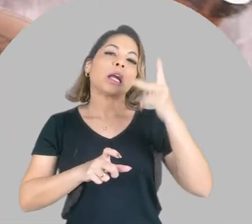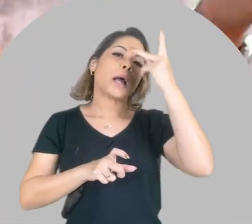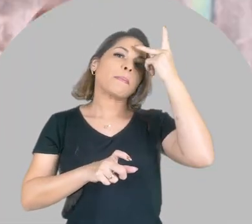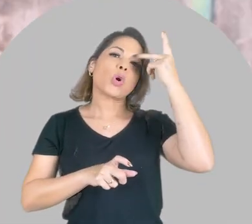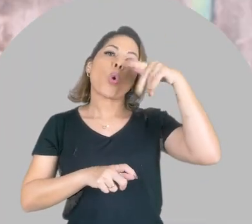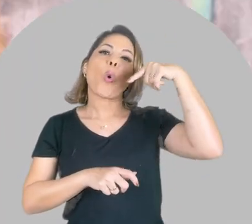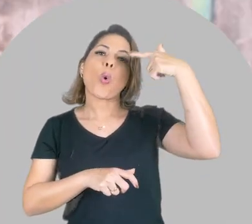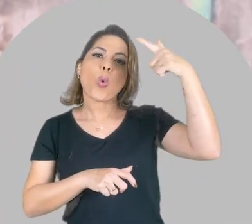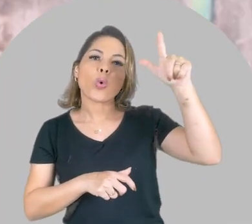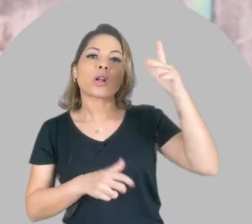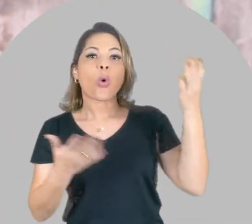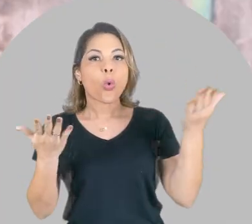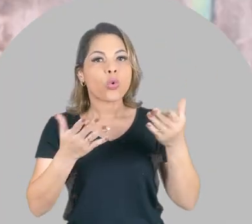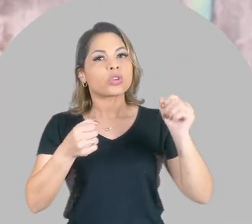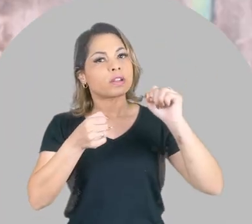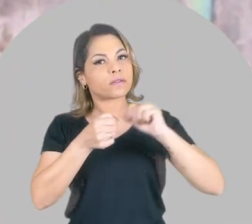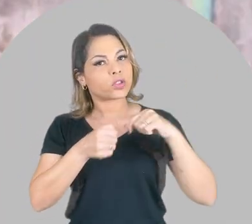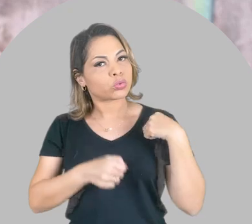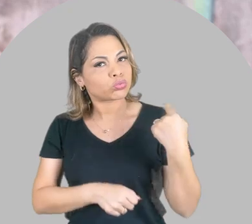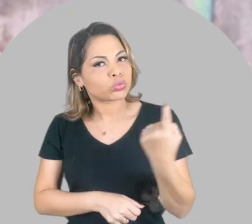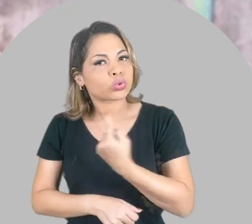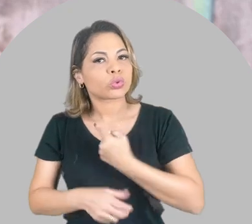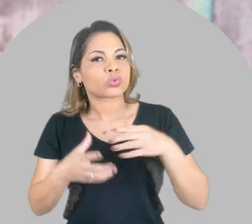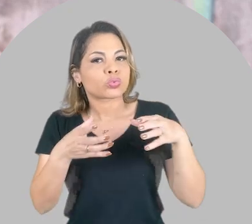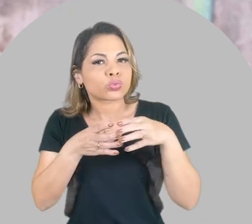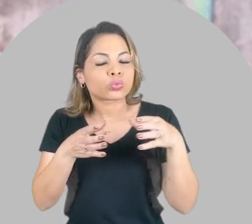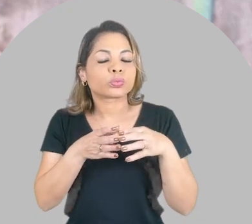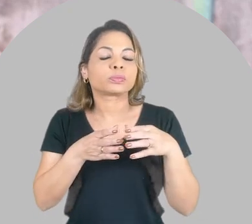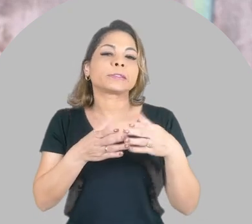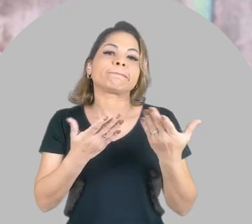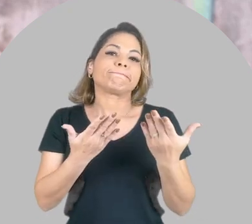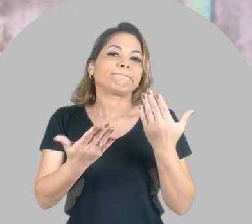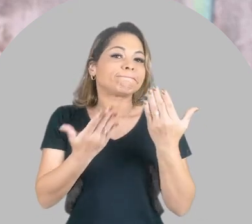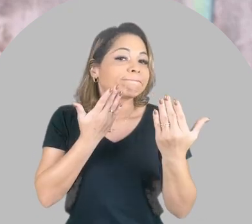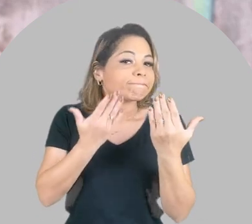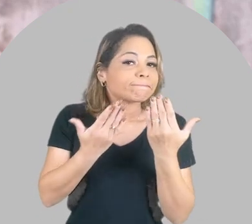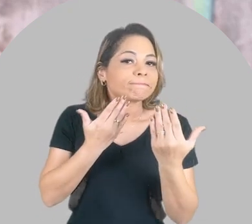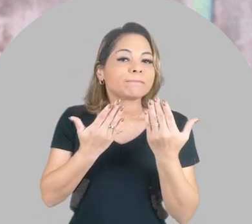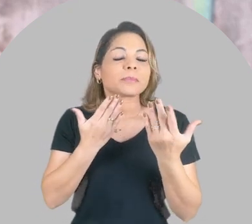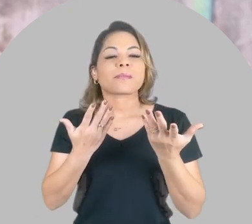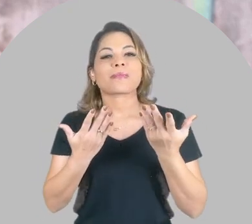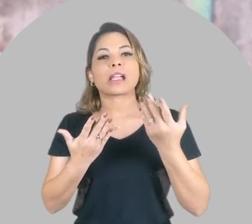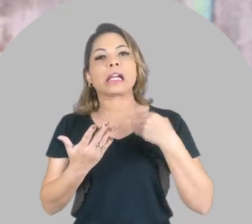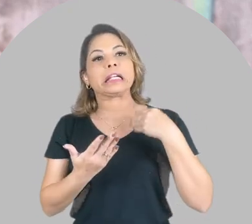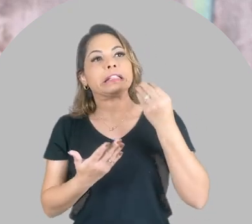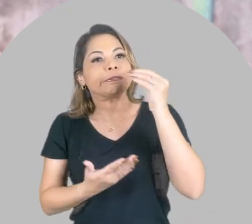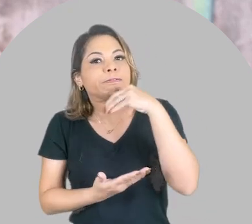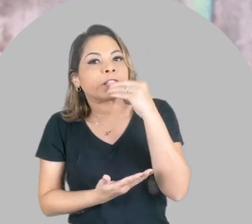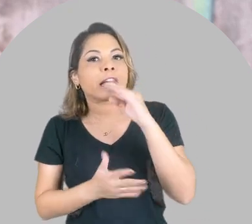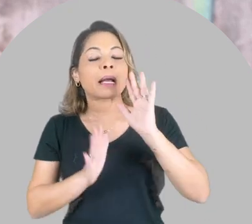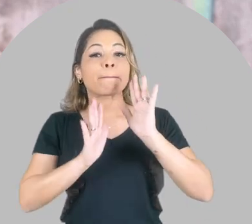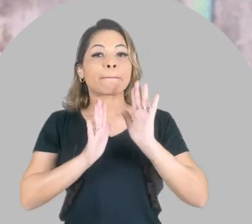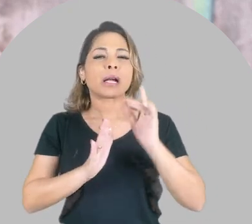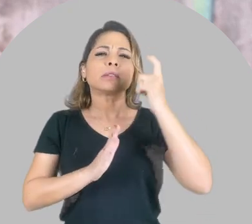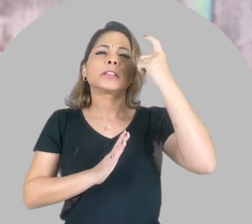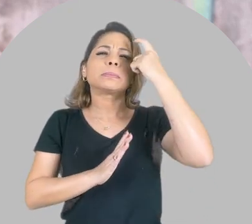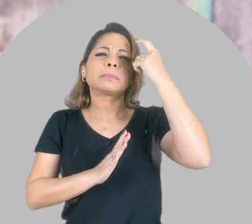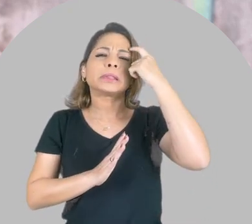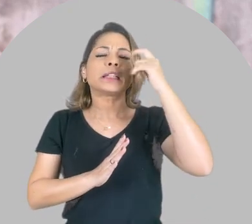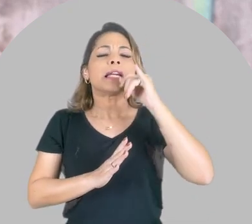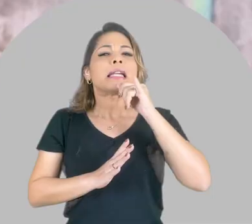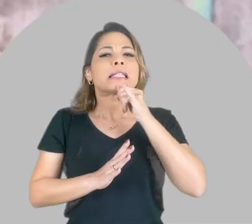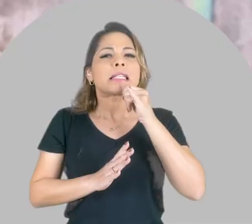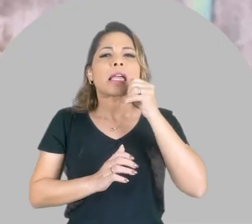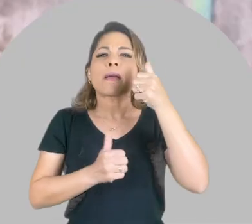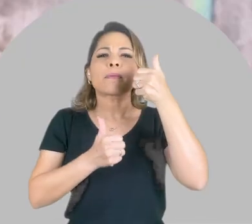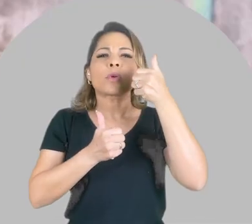feito por terceiros e hoje é feito por nós mesmos. Talvez seja uma comparação esdrúxula que eu vou fazer agora, mas vamos pensar